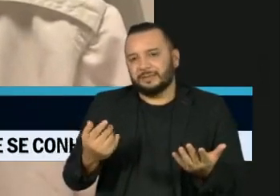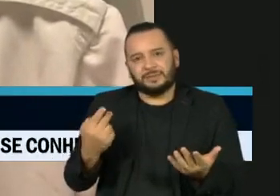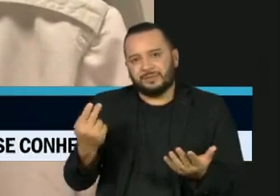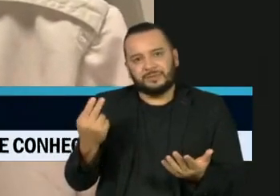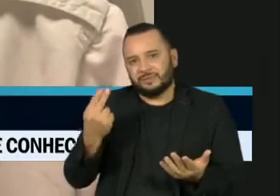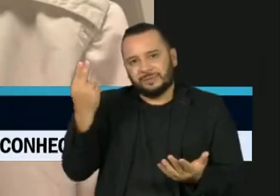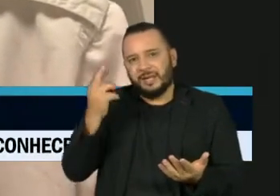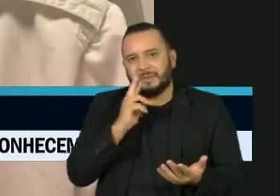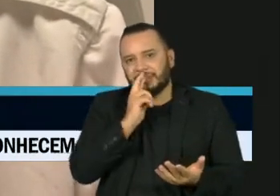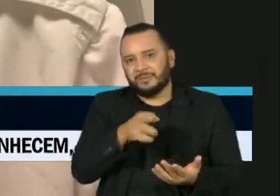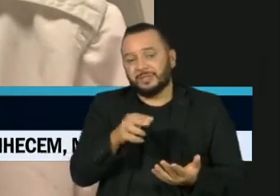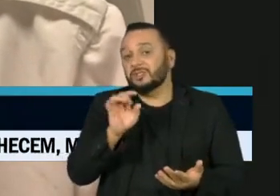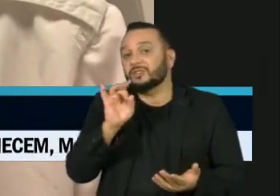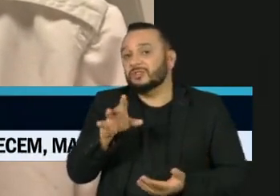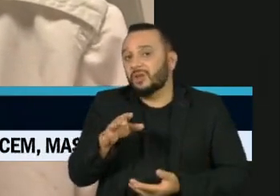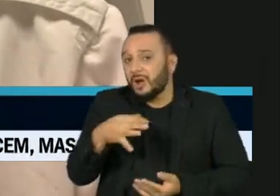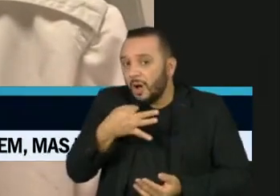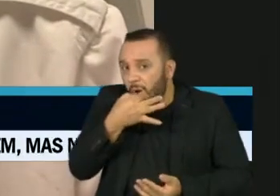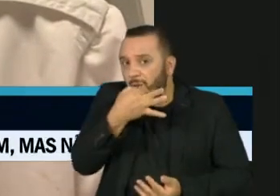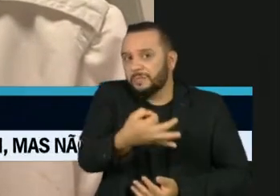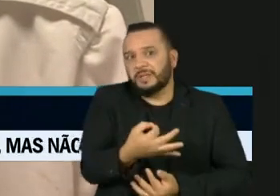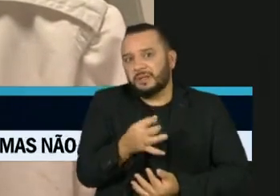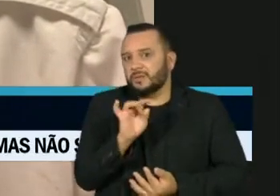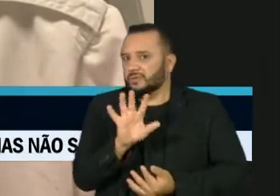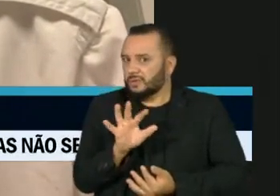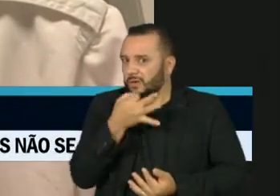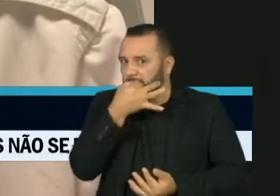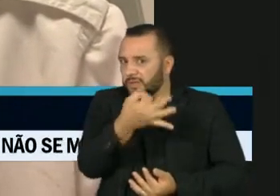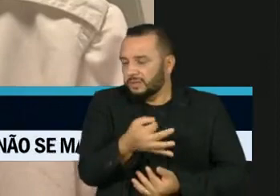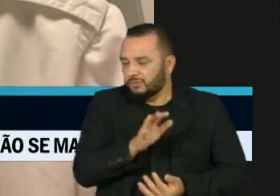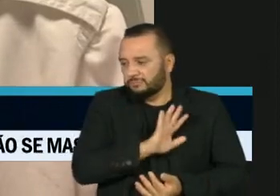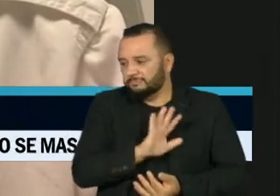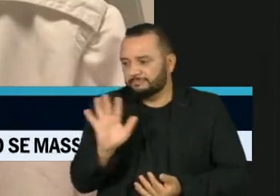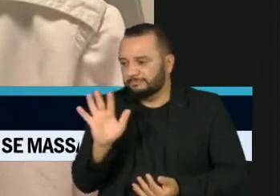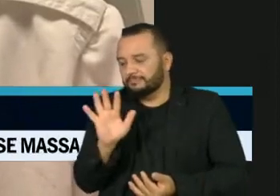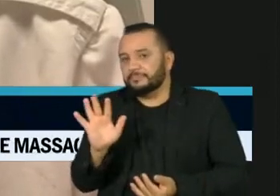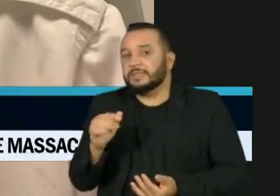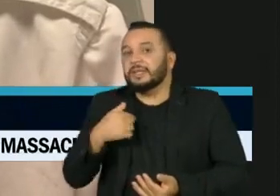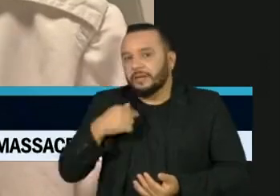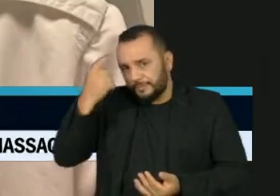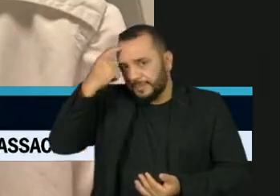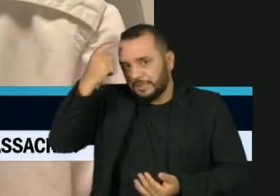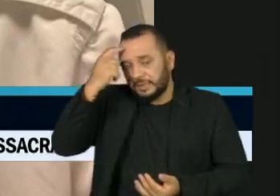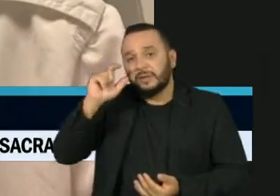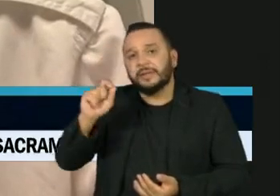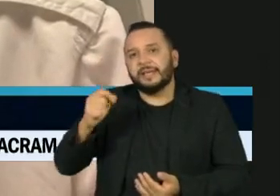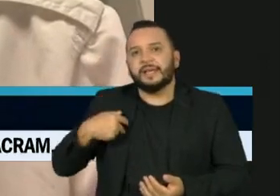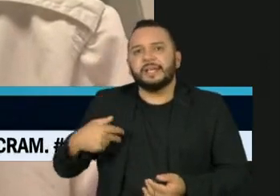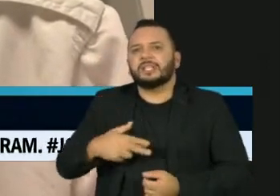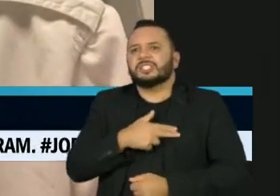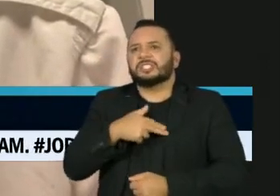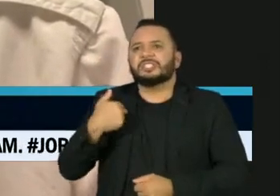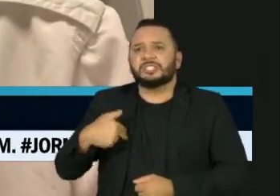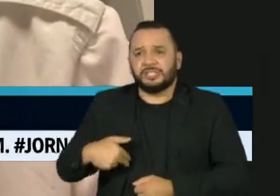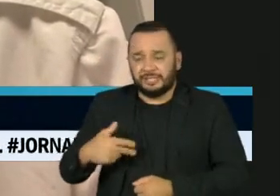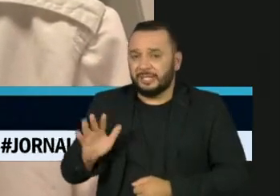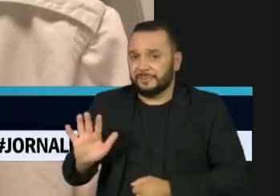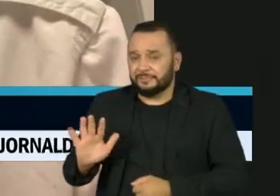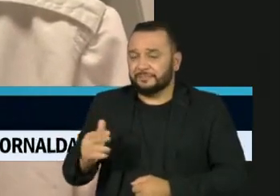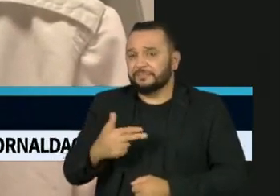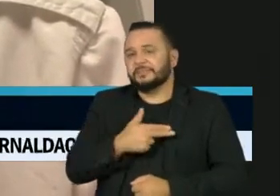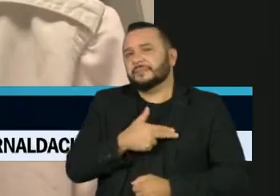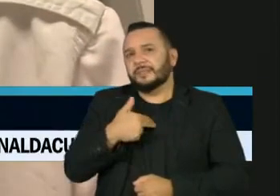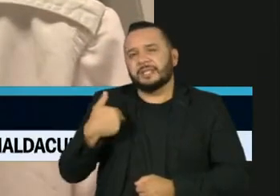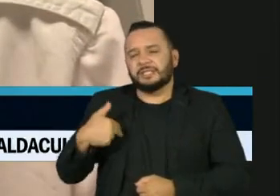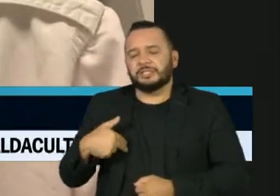com uma base especulativa. Eu achava desde o início que a China não estaria